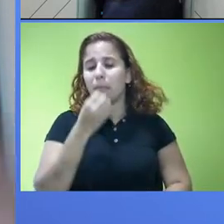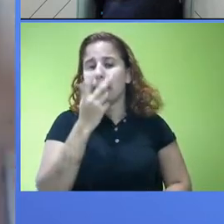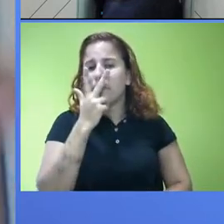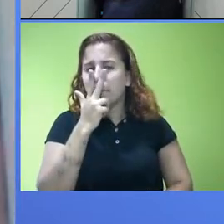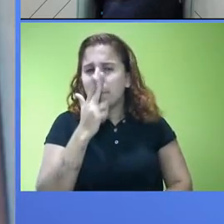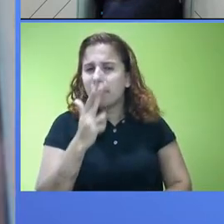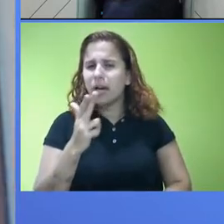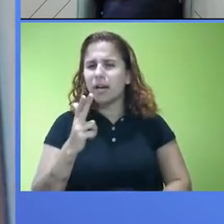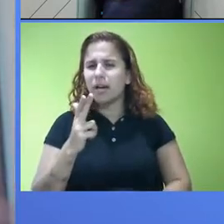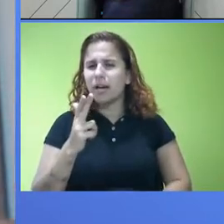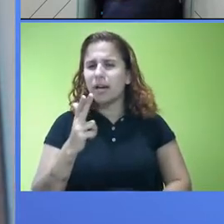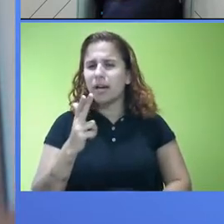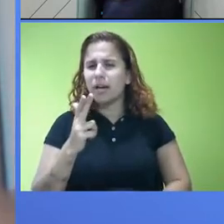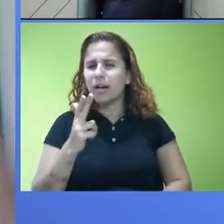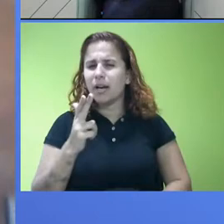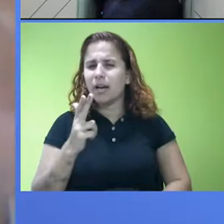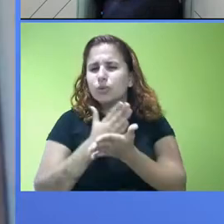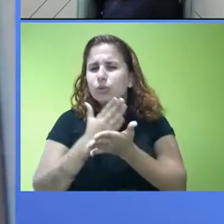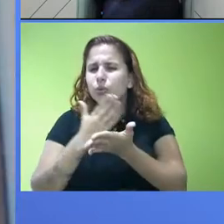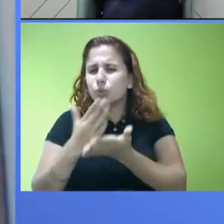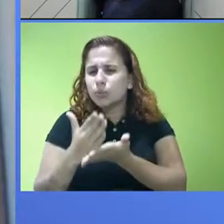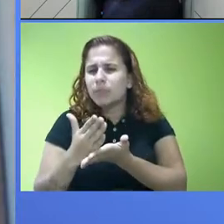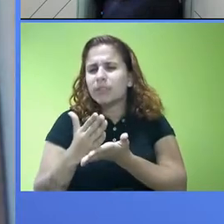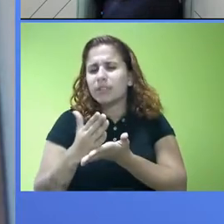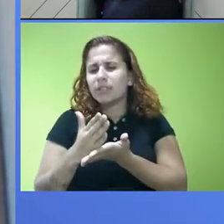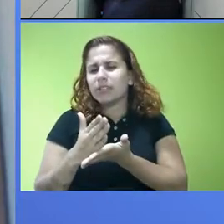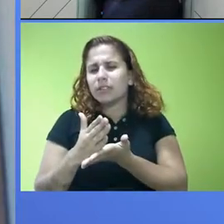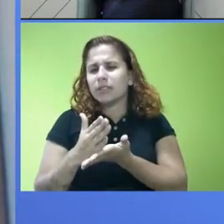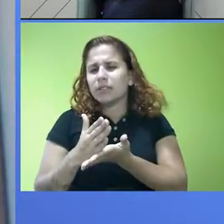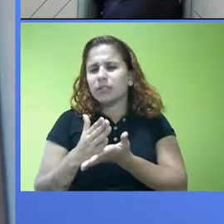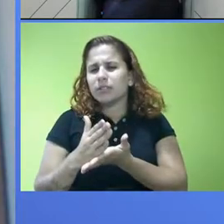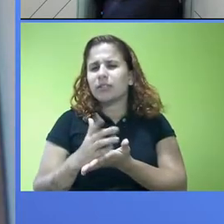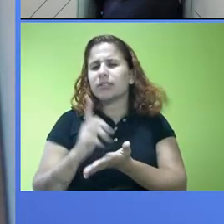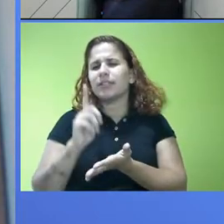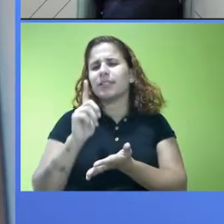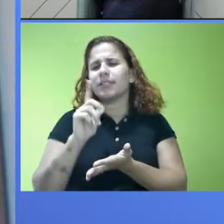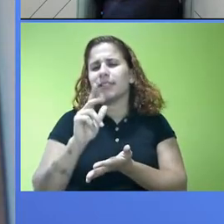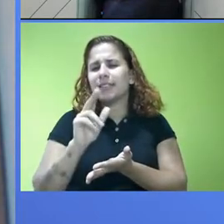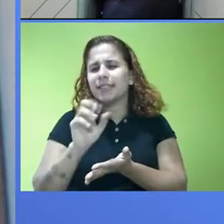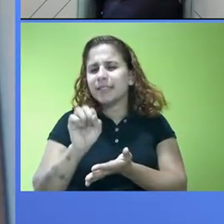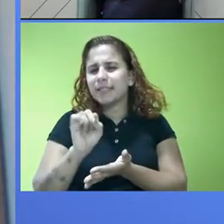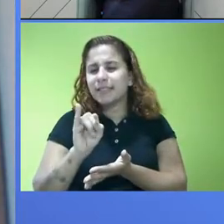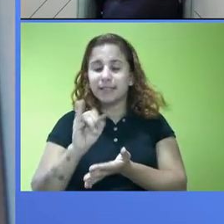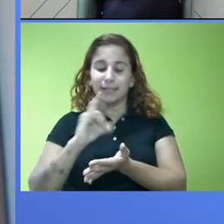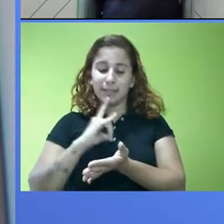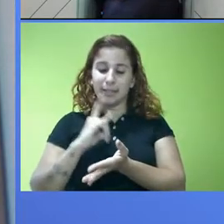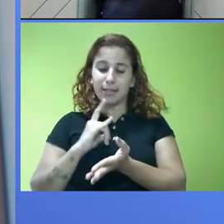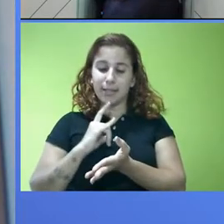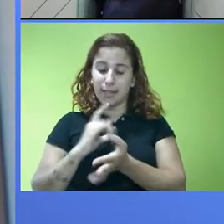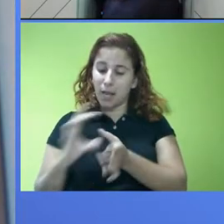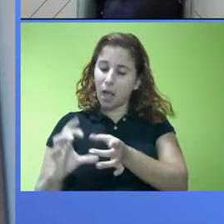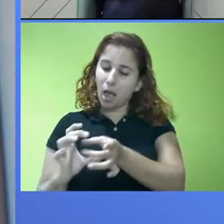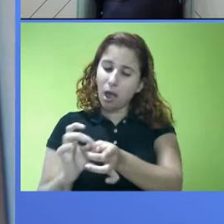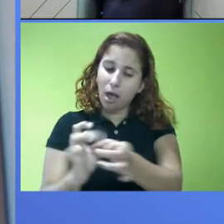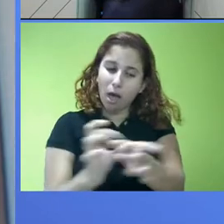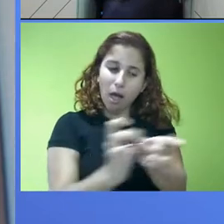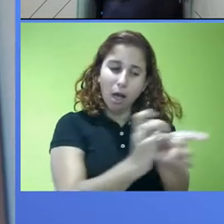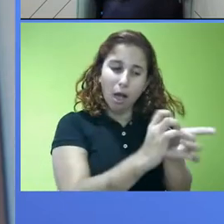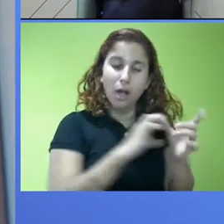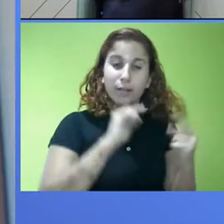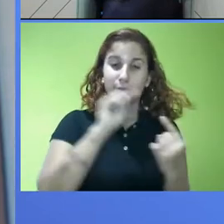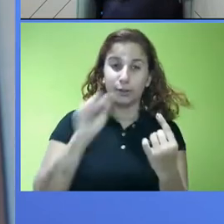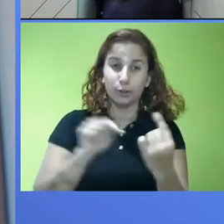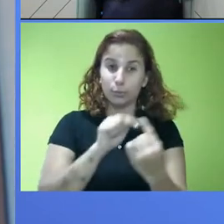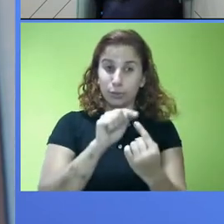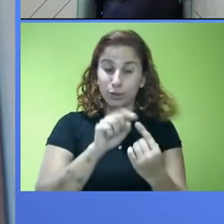de uma concertação de objetivos, né, de uma reunião de objetivos. Mas enquanto isso não ocorre, né, isso não